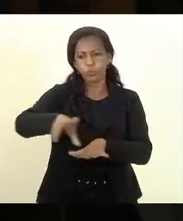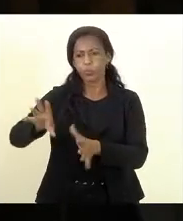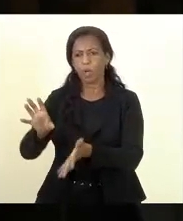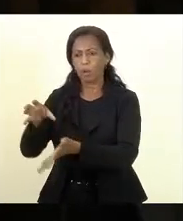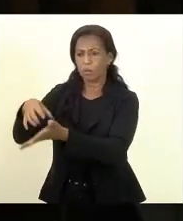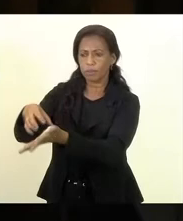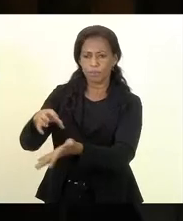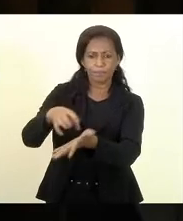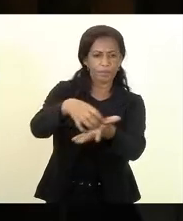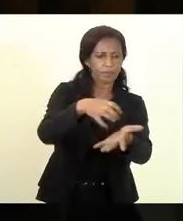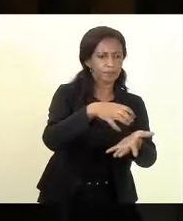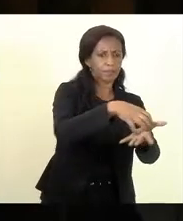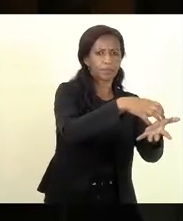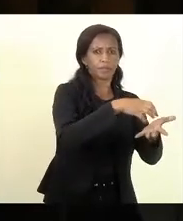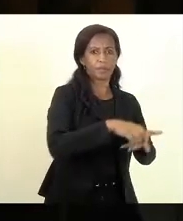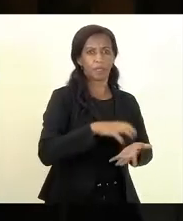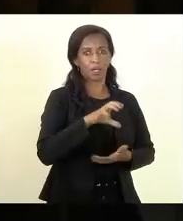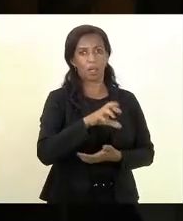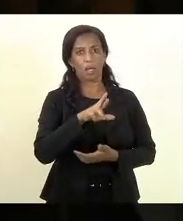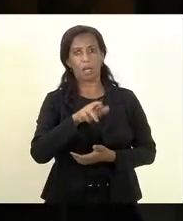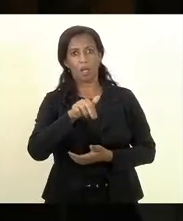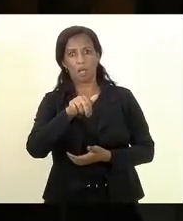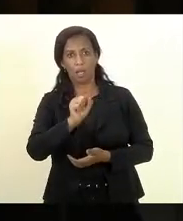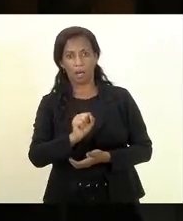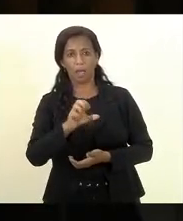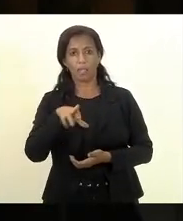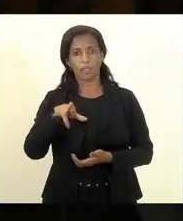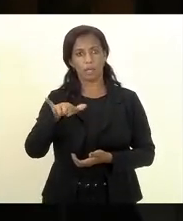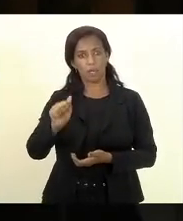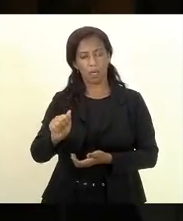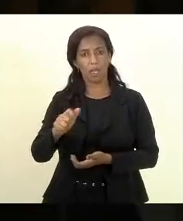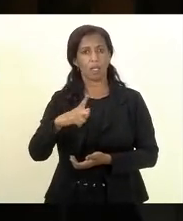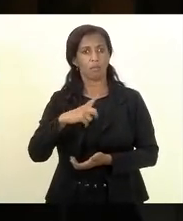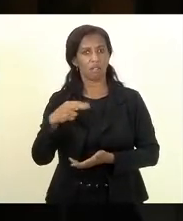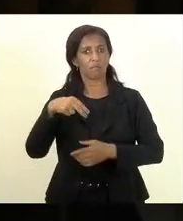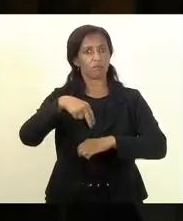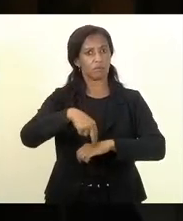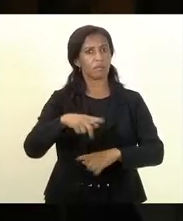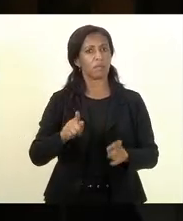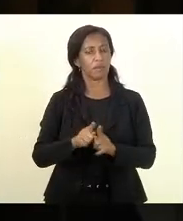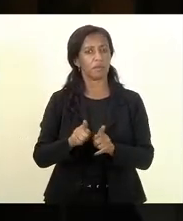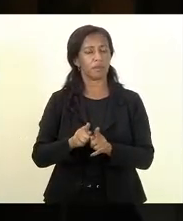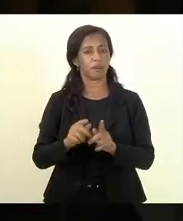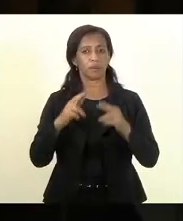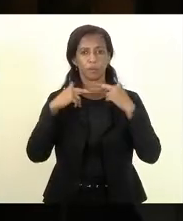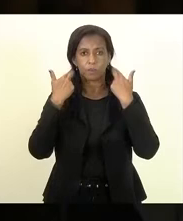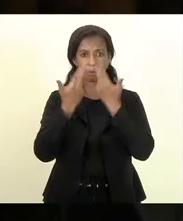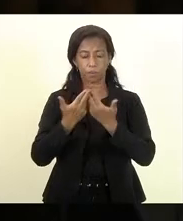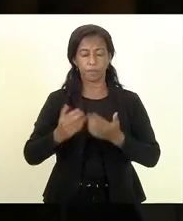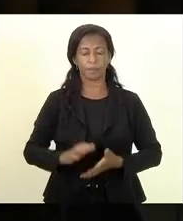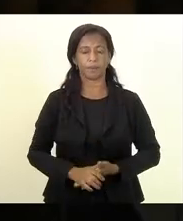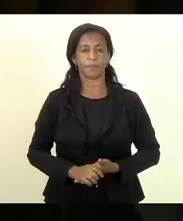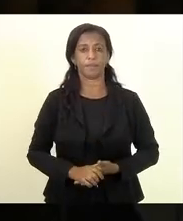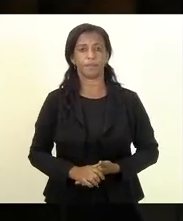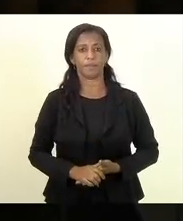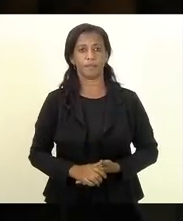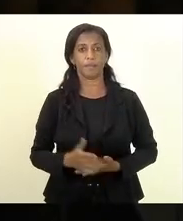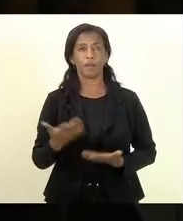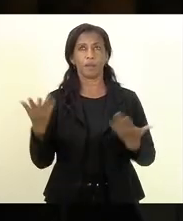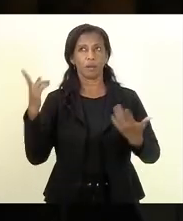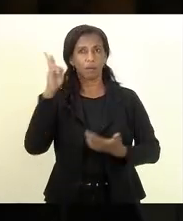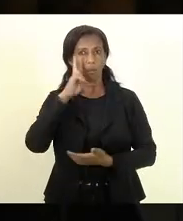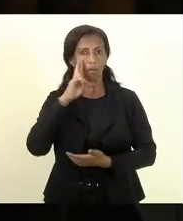núcleos, vários polos de CRAS e CREAS, que estavam representados também na audiência. Portanto, eu quero aqui ressaltar essa